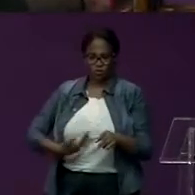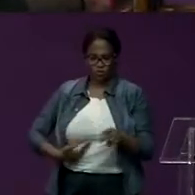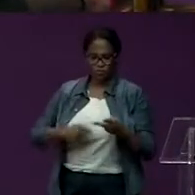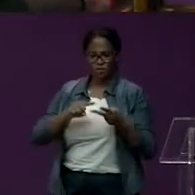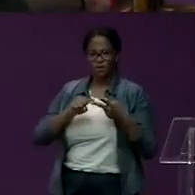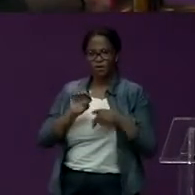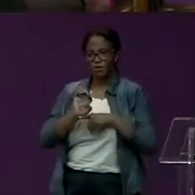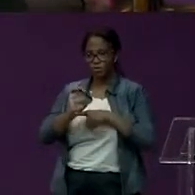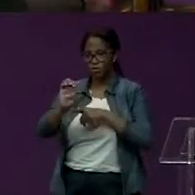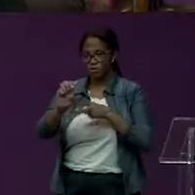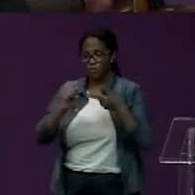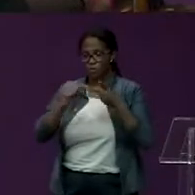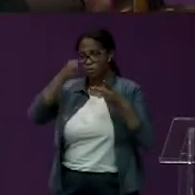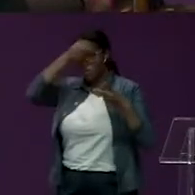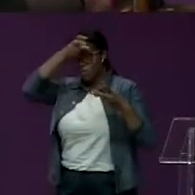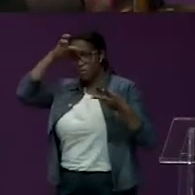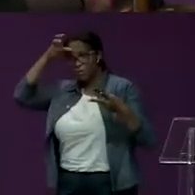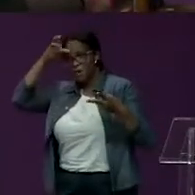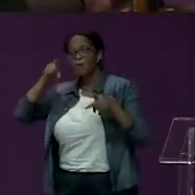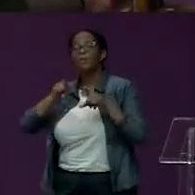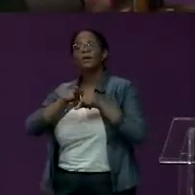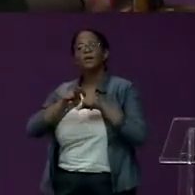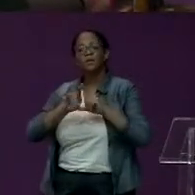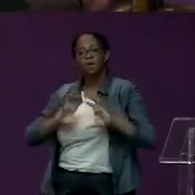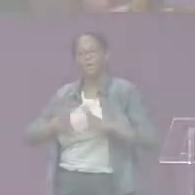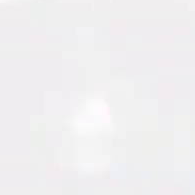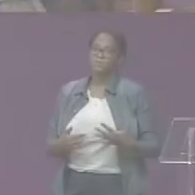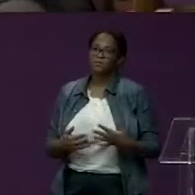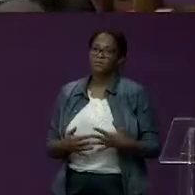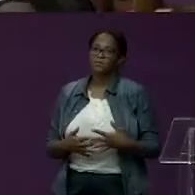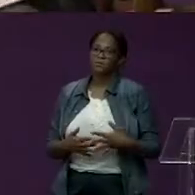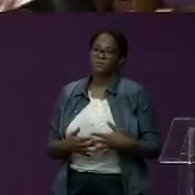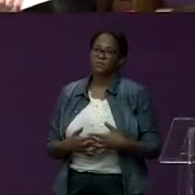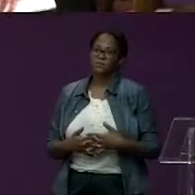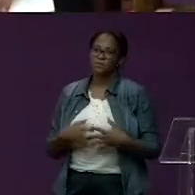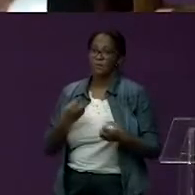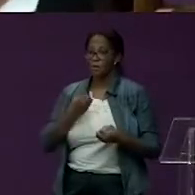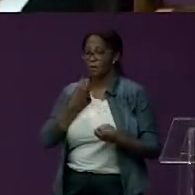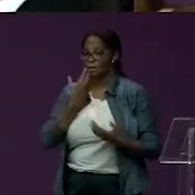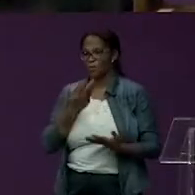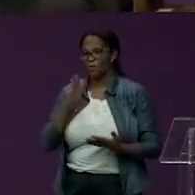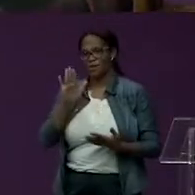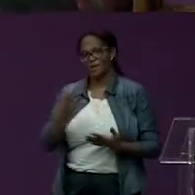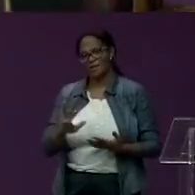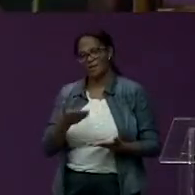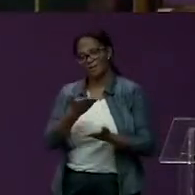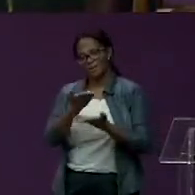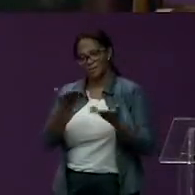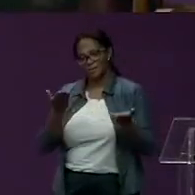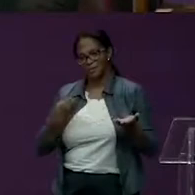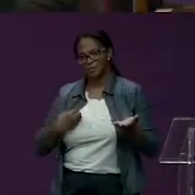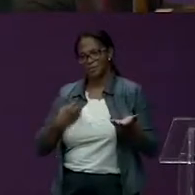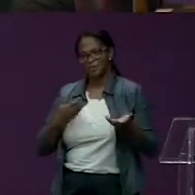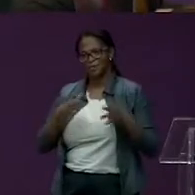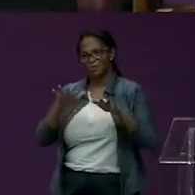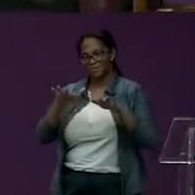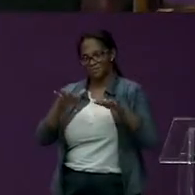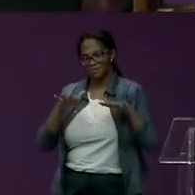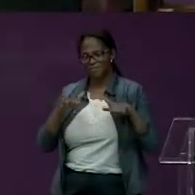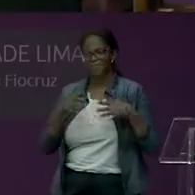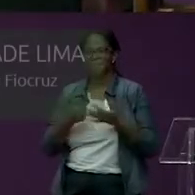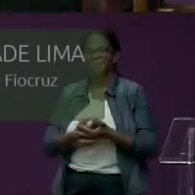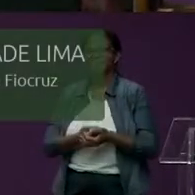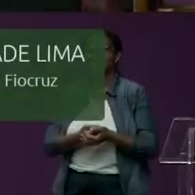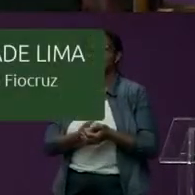com as instâncias formuladoras de política, né, no caso legislativo? Bom, boa tarde para todo mundo, para todas,